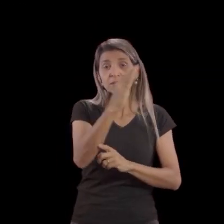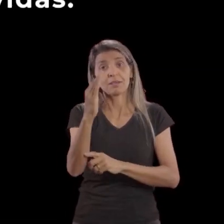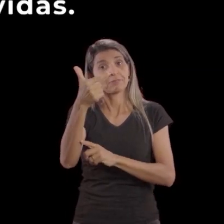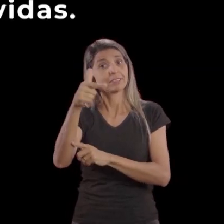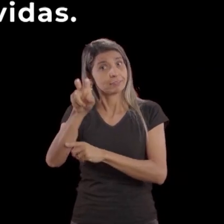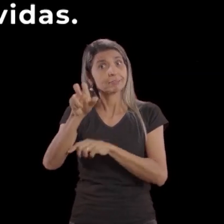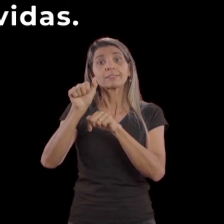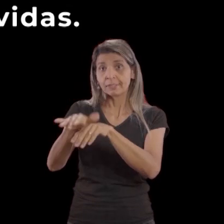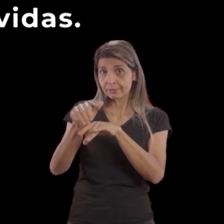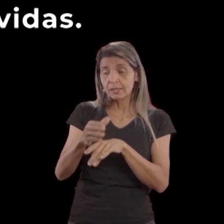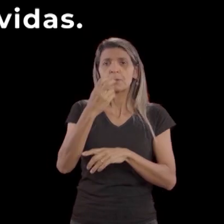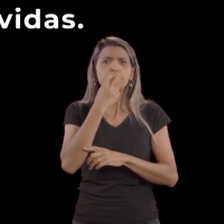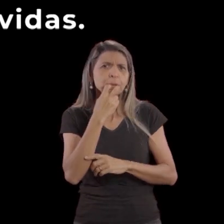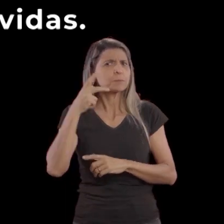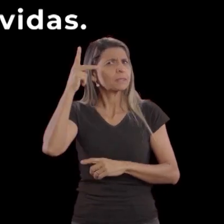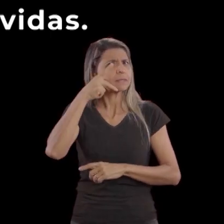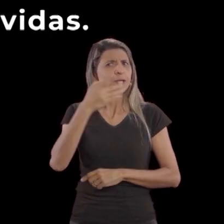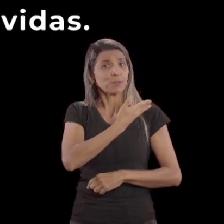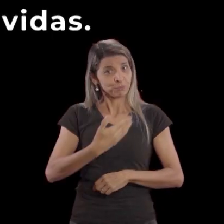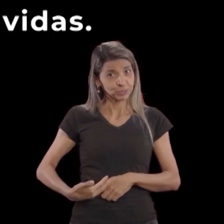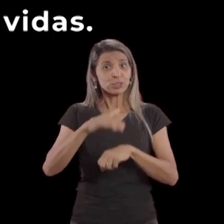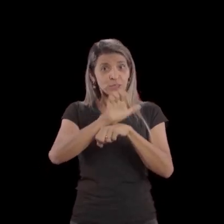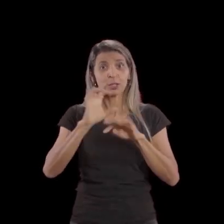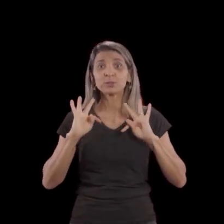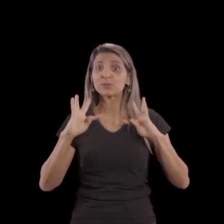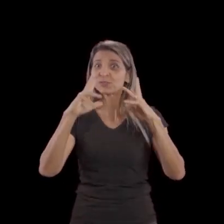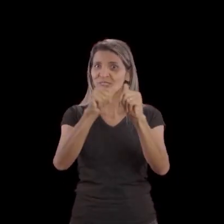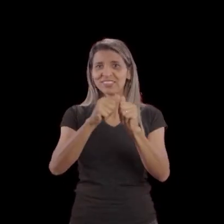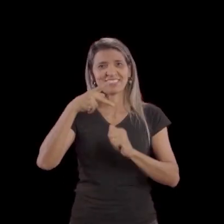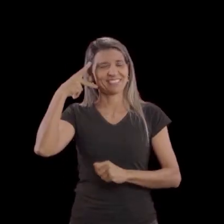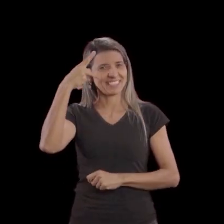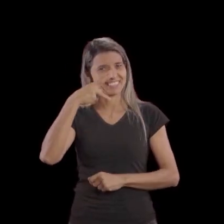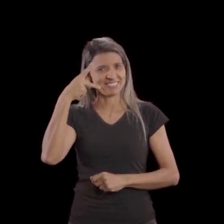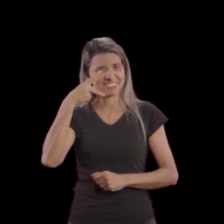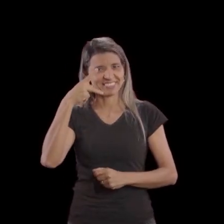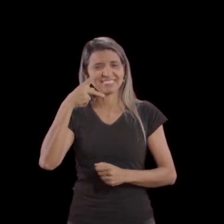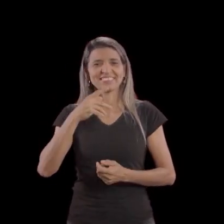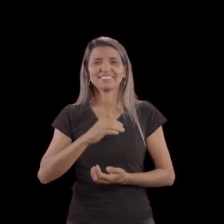de Trânsito de 18 a 25 de Setembro detran-pb governo do estado somos todos